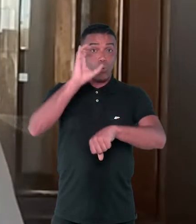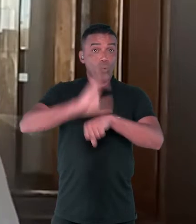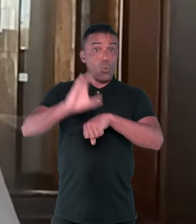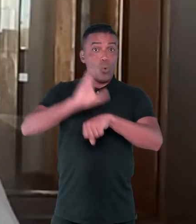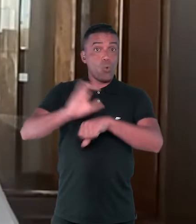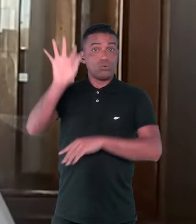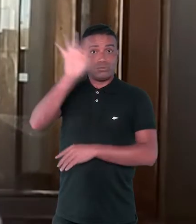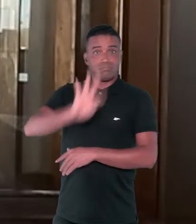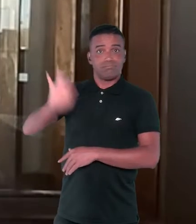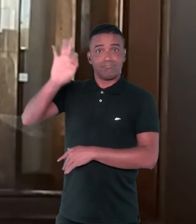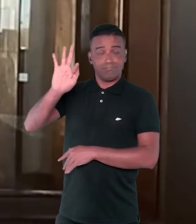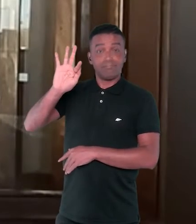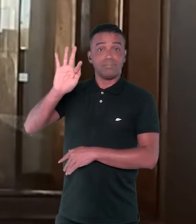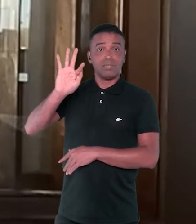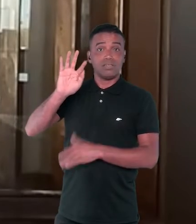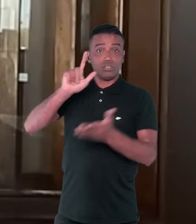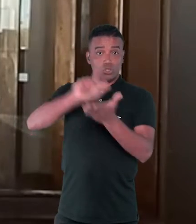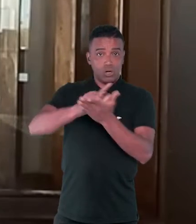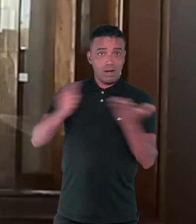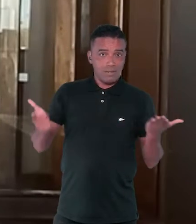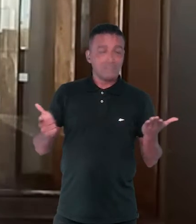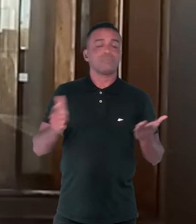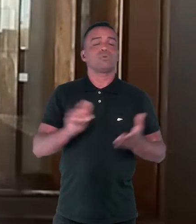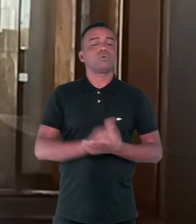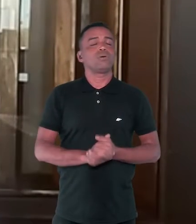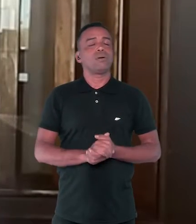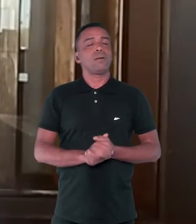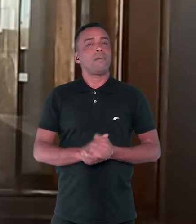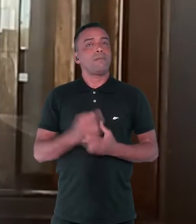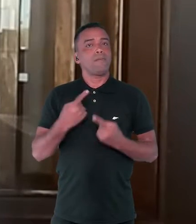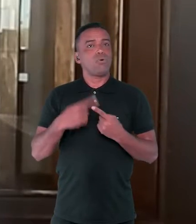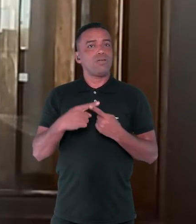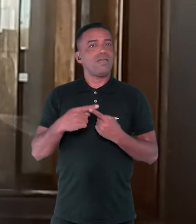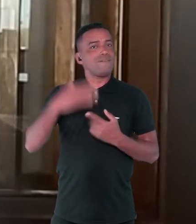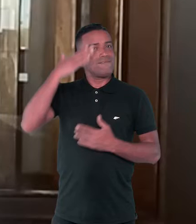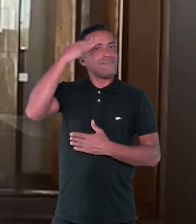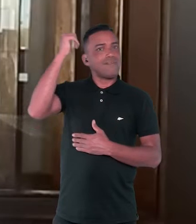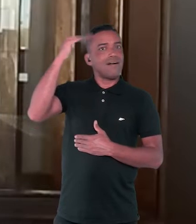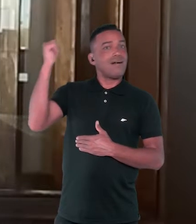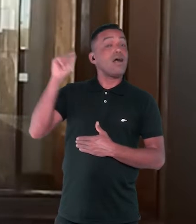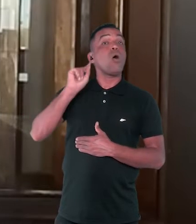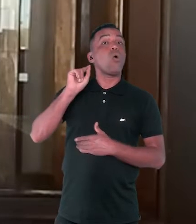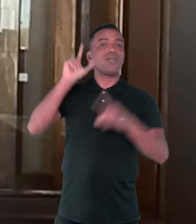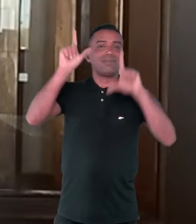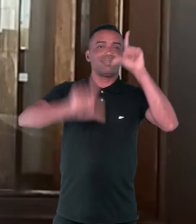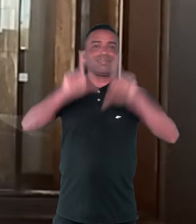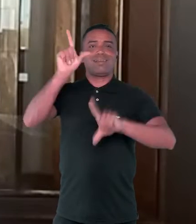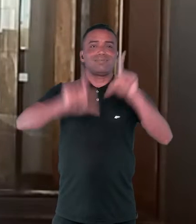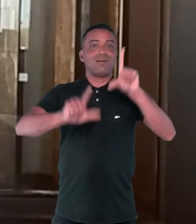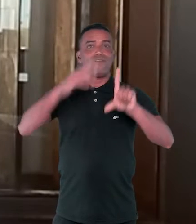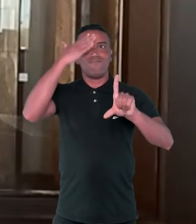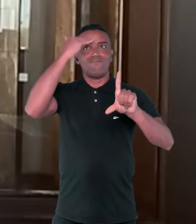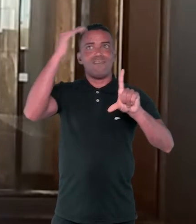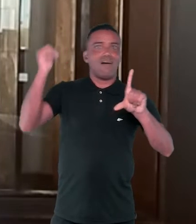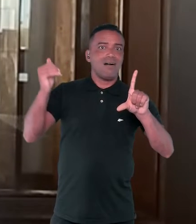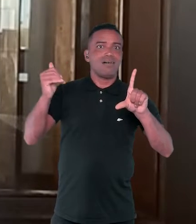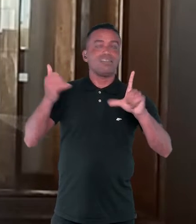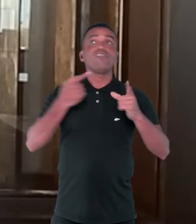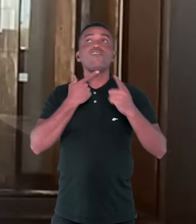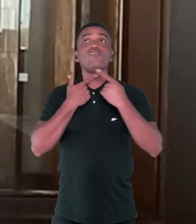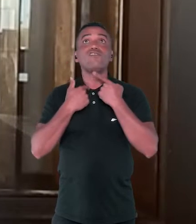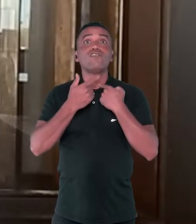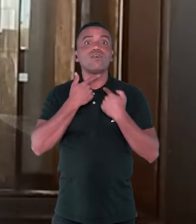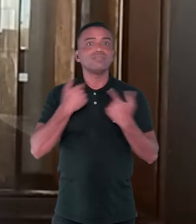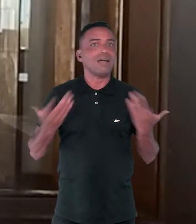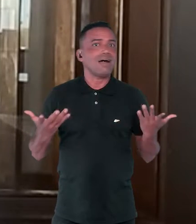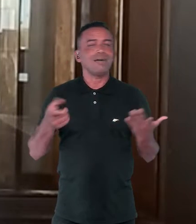na faculdade, pela expectativa do glamour da televisão. Muita gente foi pela expectativa